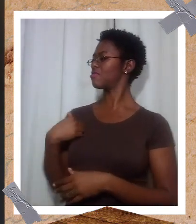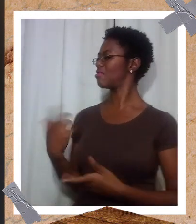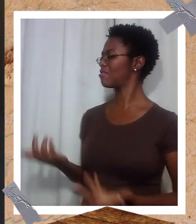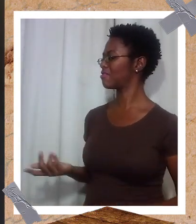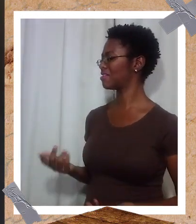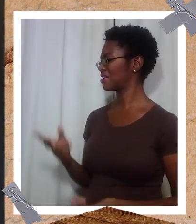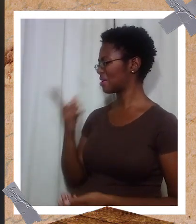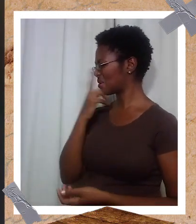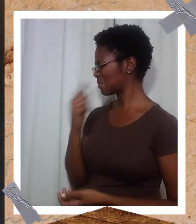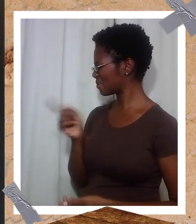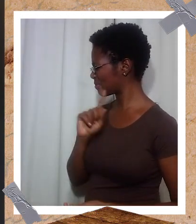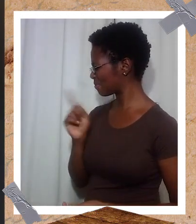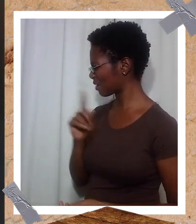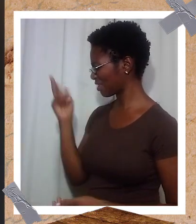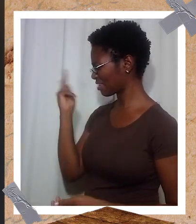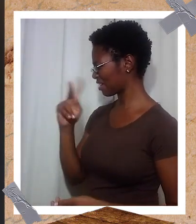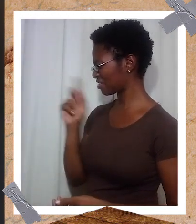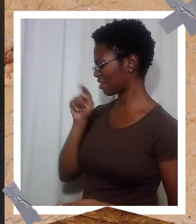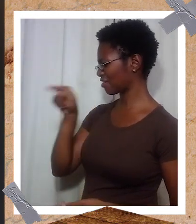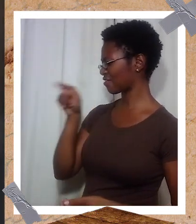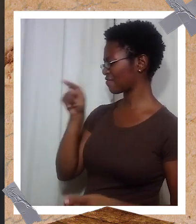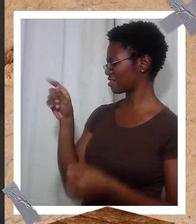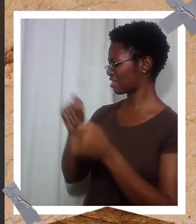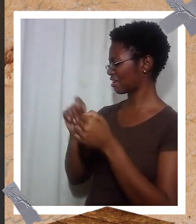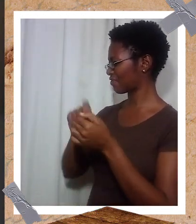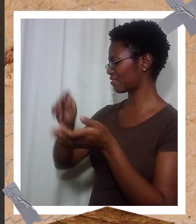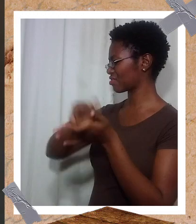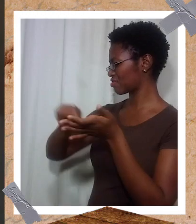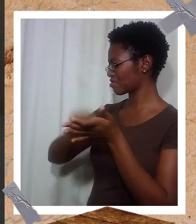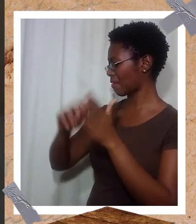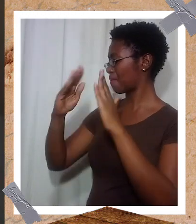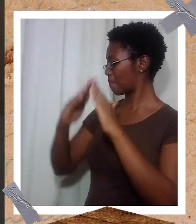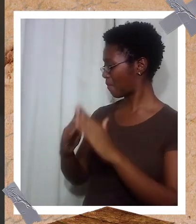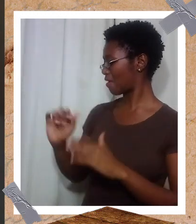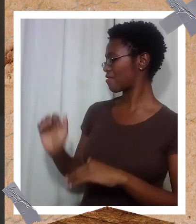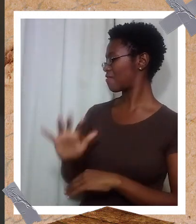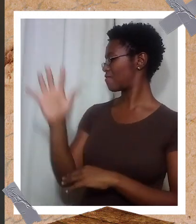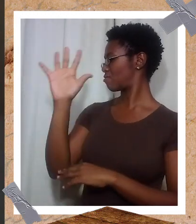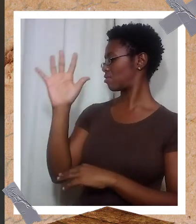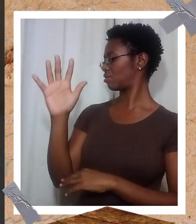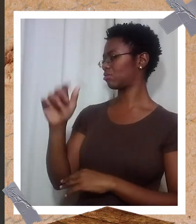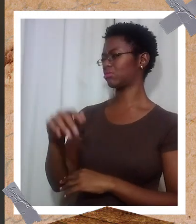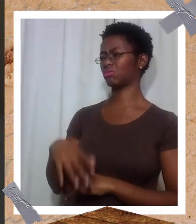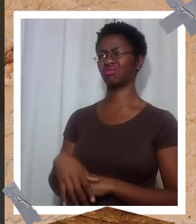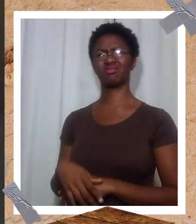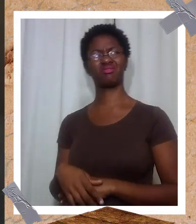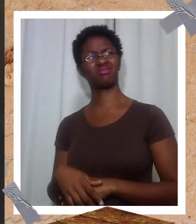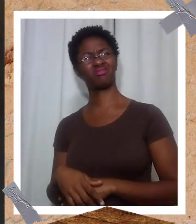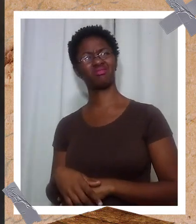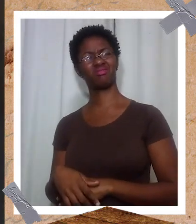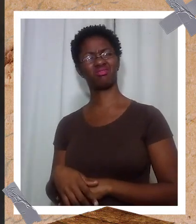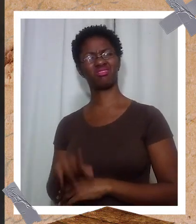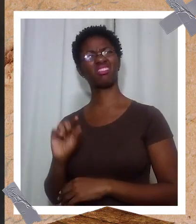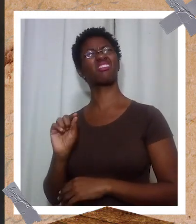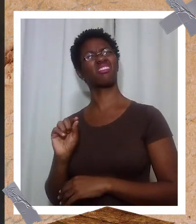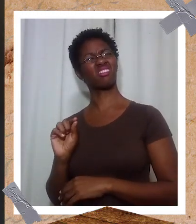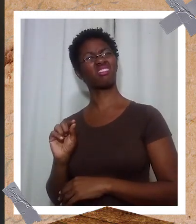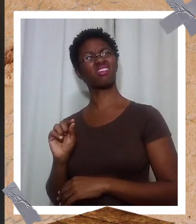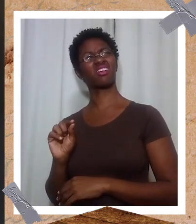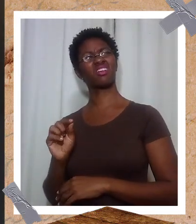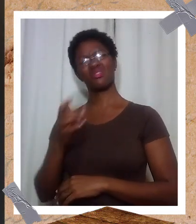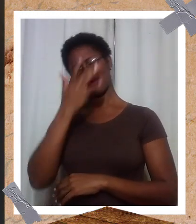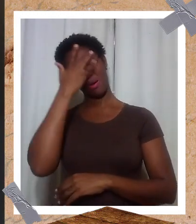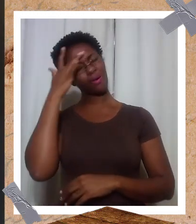parece que essa história ela foi escrita por uma pessoa que mora na favela. Aí eu fiquei pensando, uma pessoa que mora na favela ela não